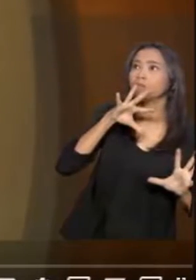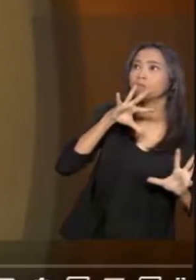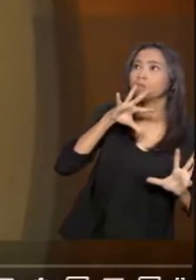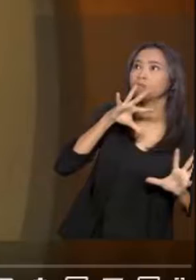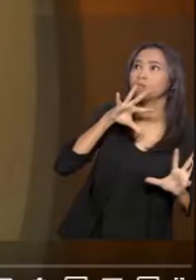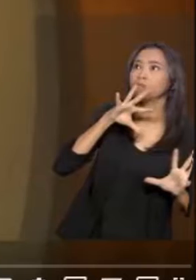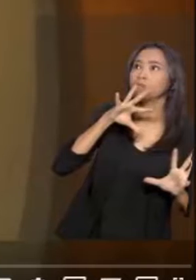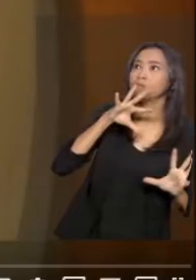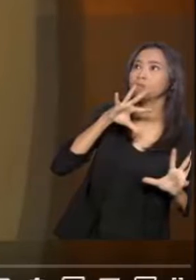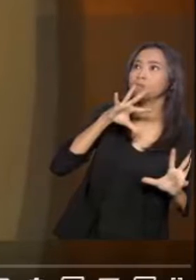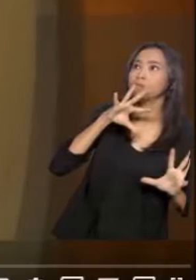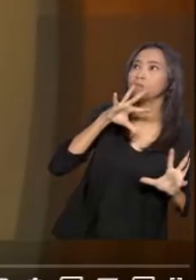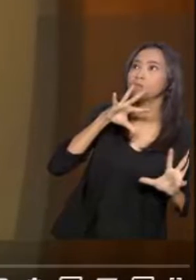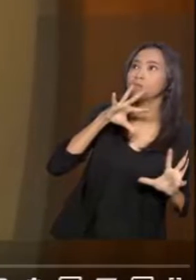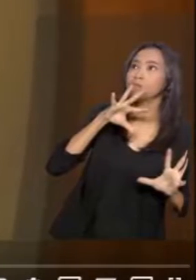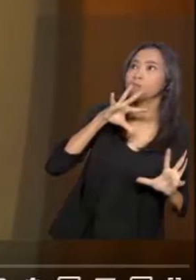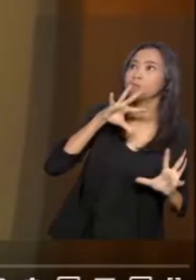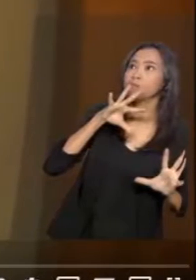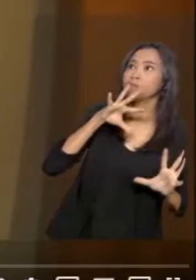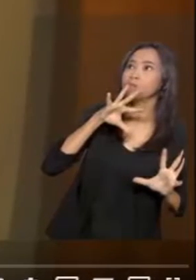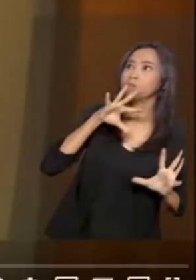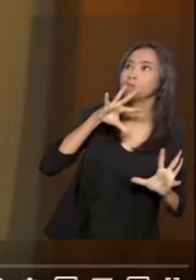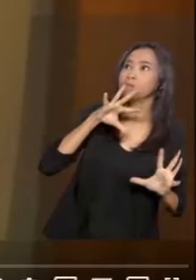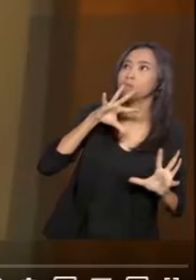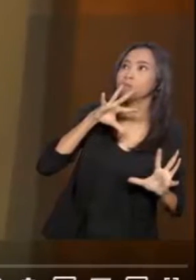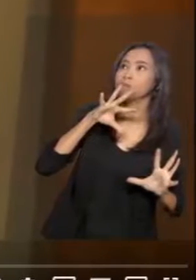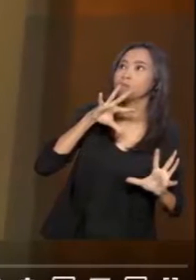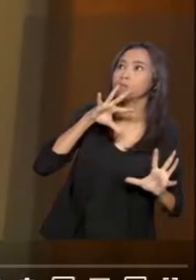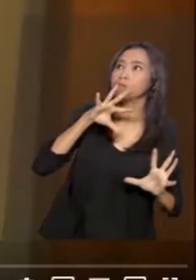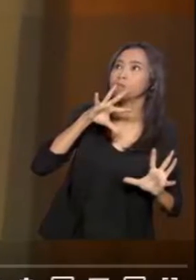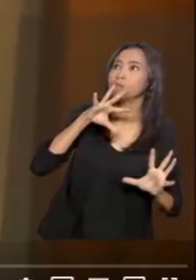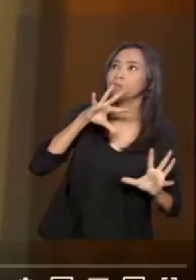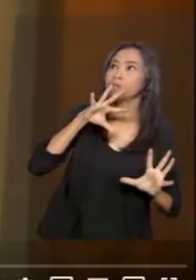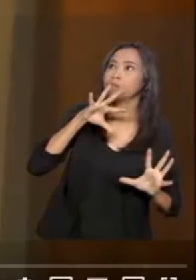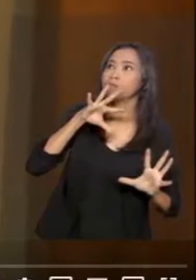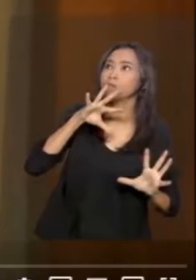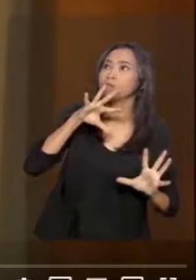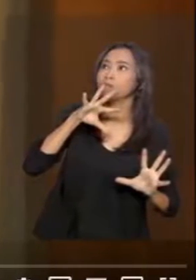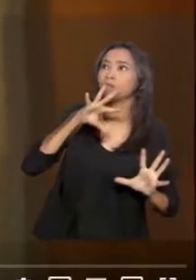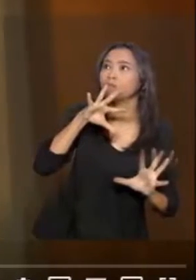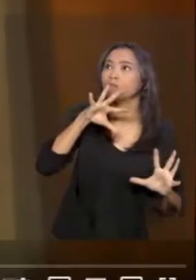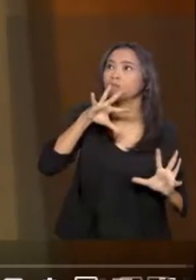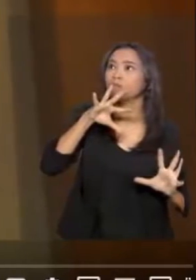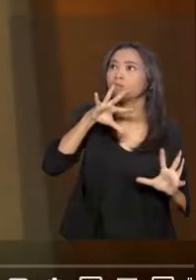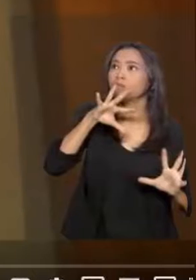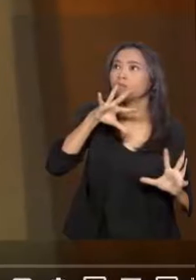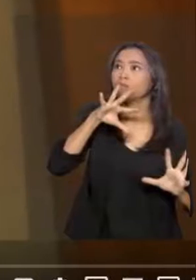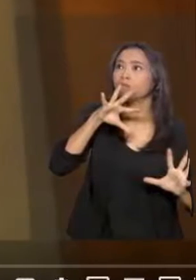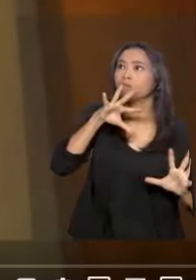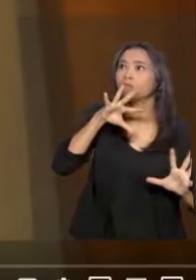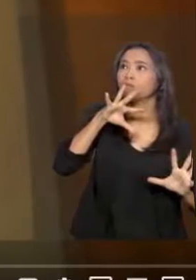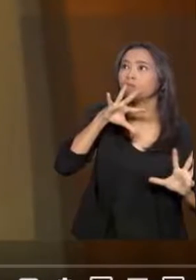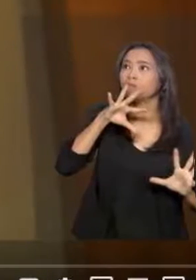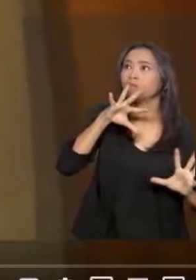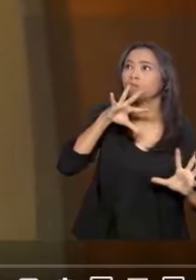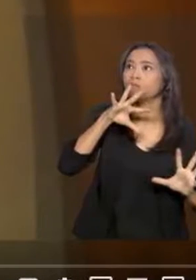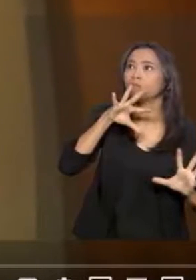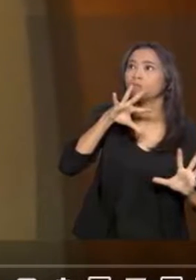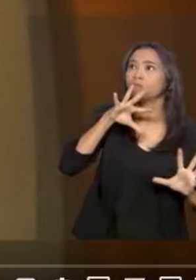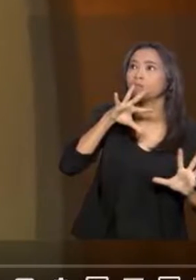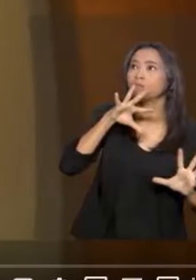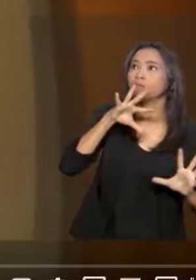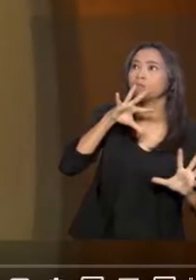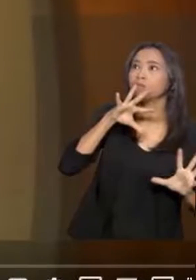Com relação àqueles que a aceitarem, autorizarei a operação de garantia da Lei da Ordem,